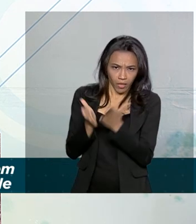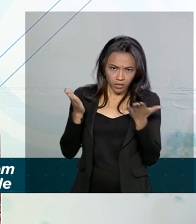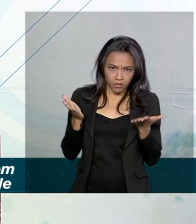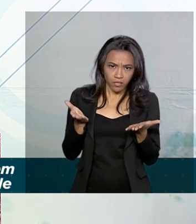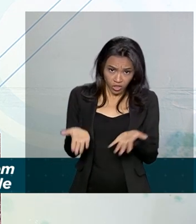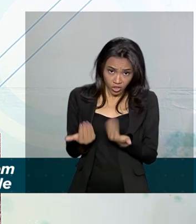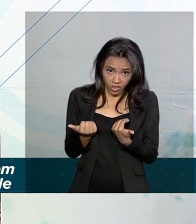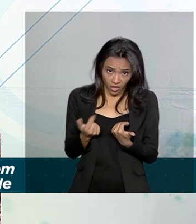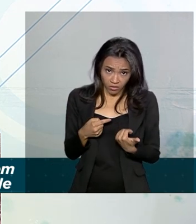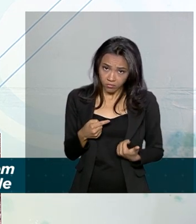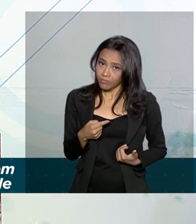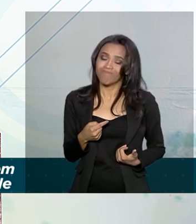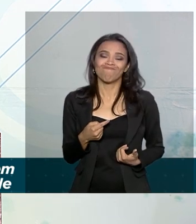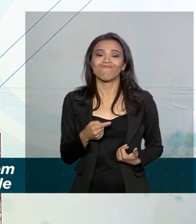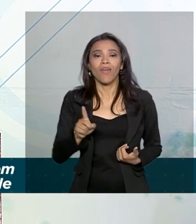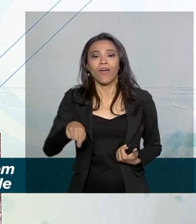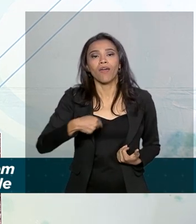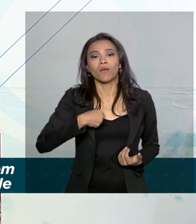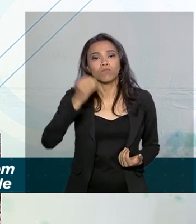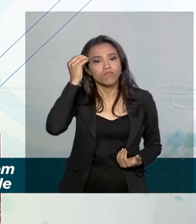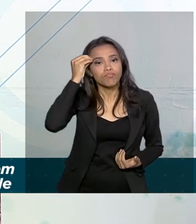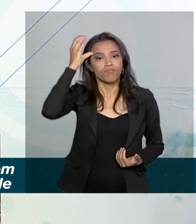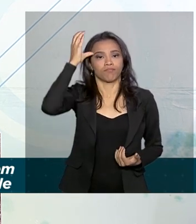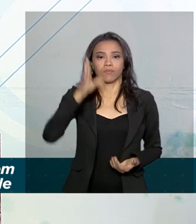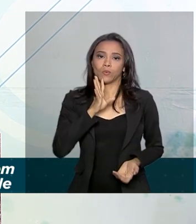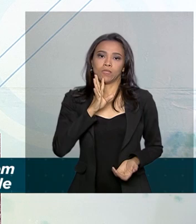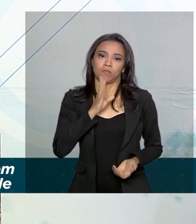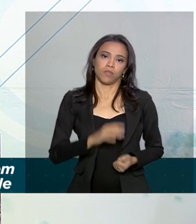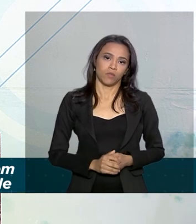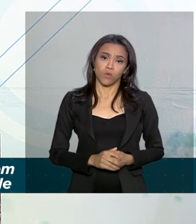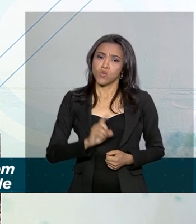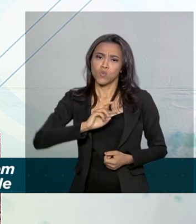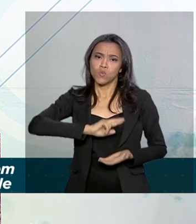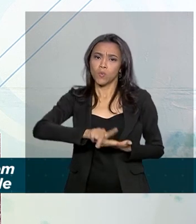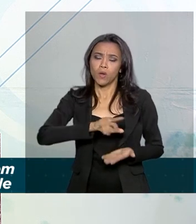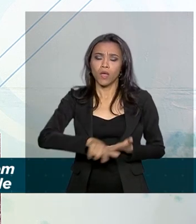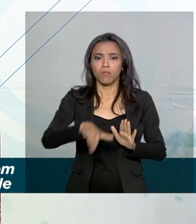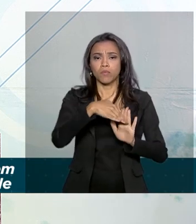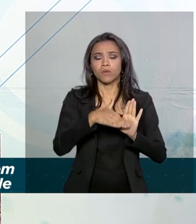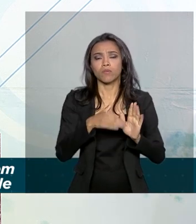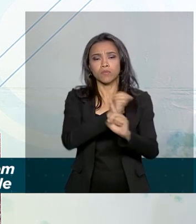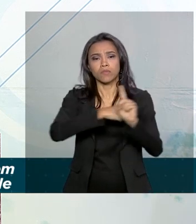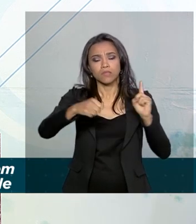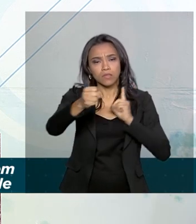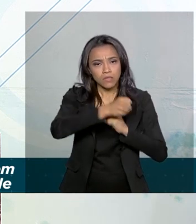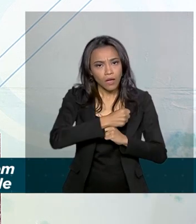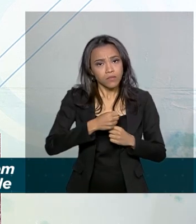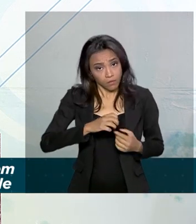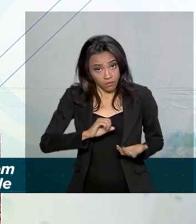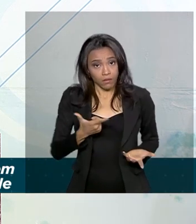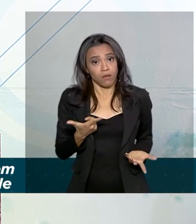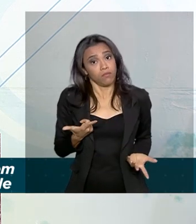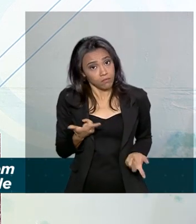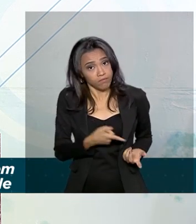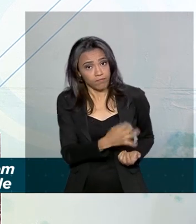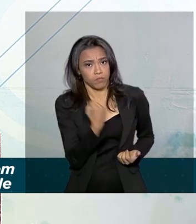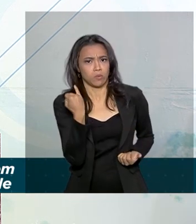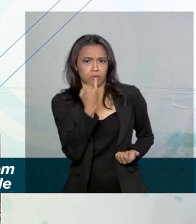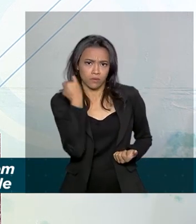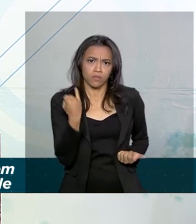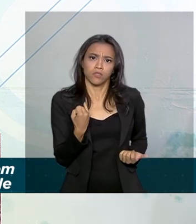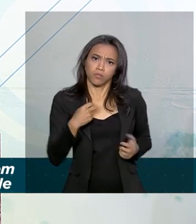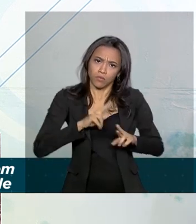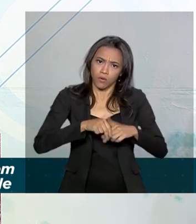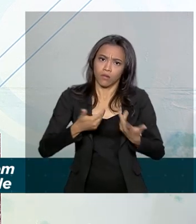conhecimento. Não são programas sociais que, em alguns casos, são necessários, até